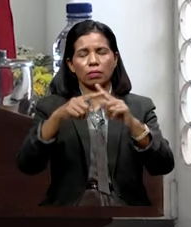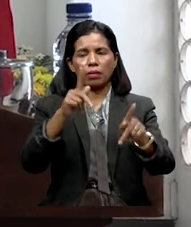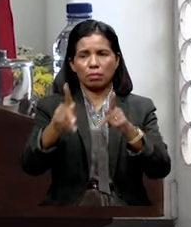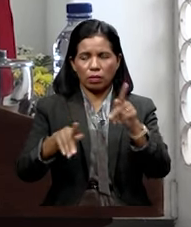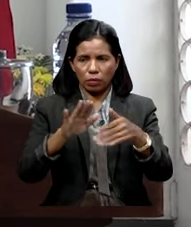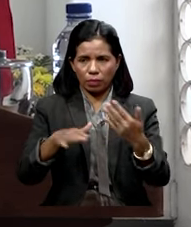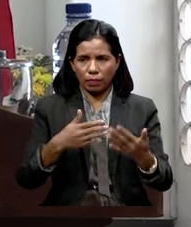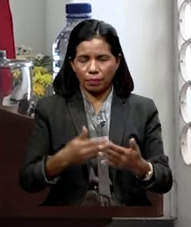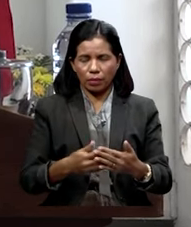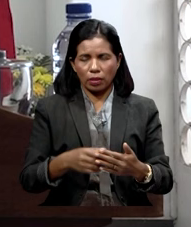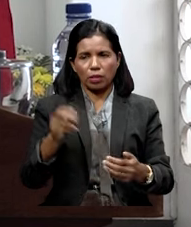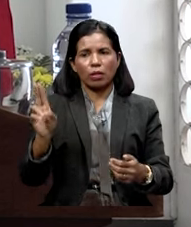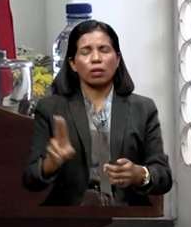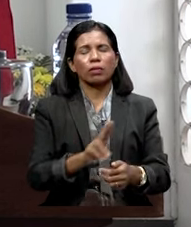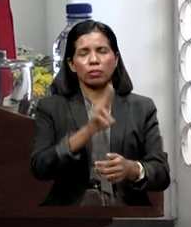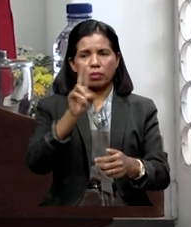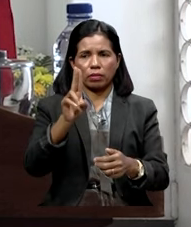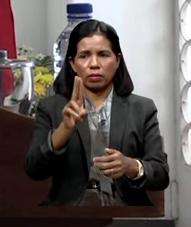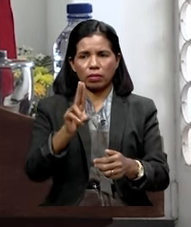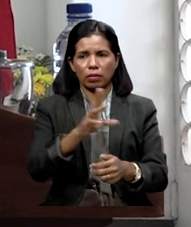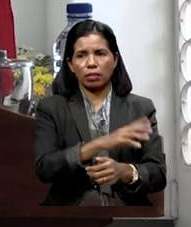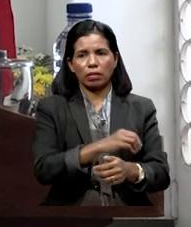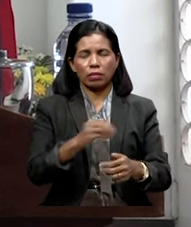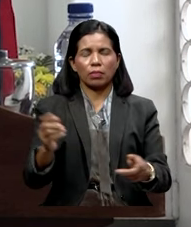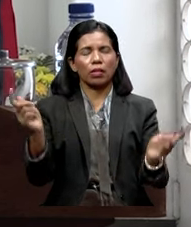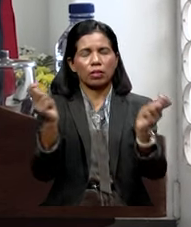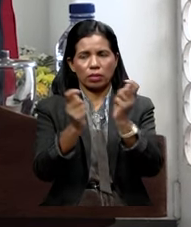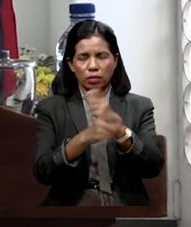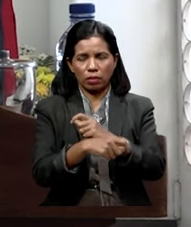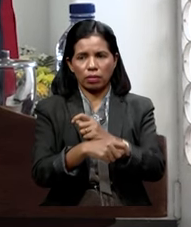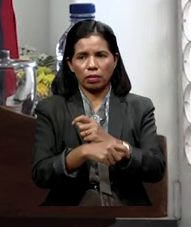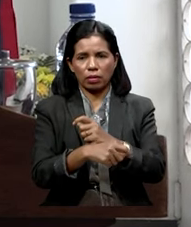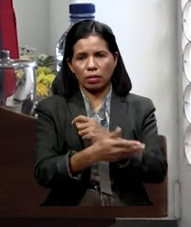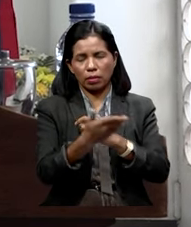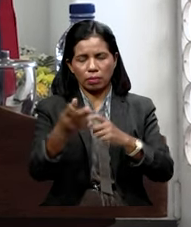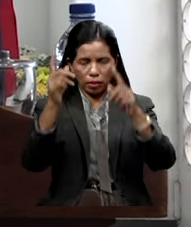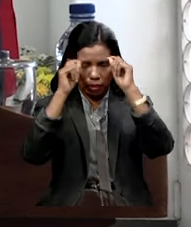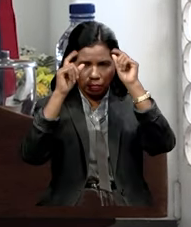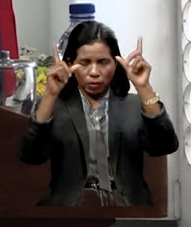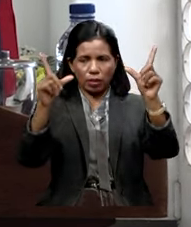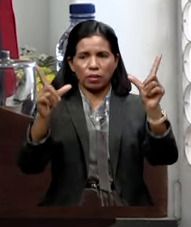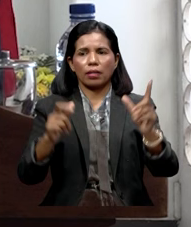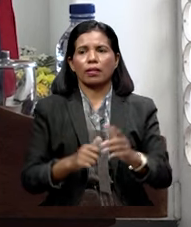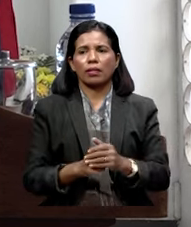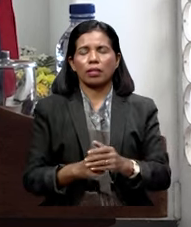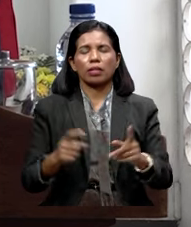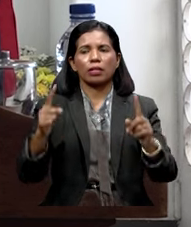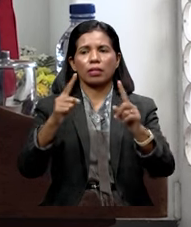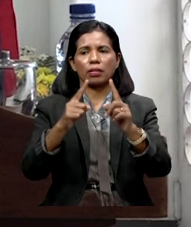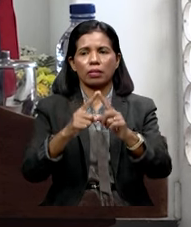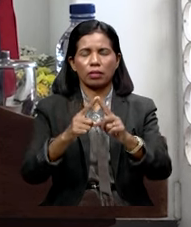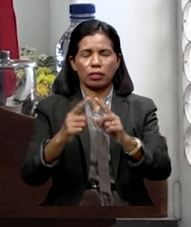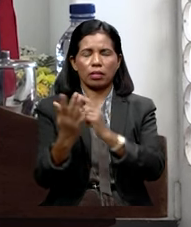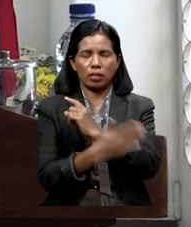O líder da transformação de Timor-Leste num país